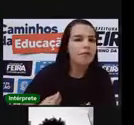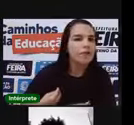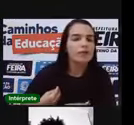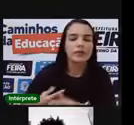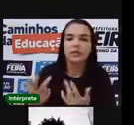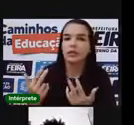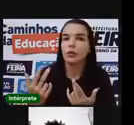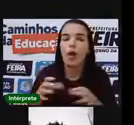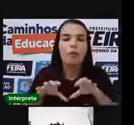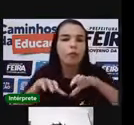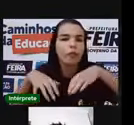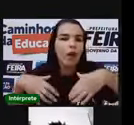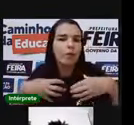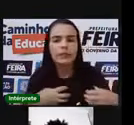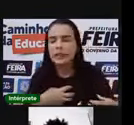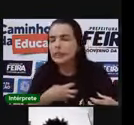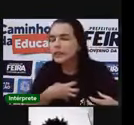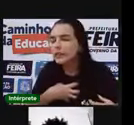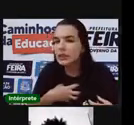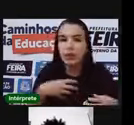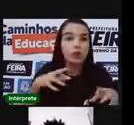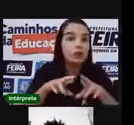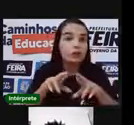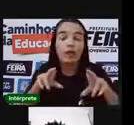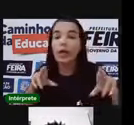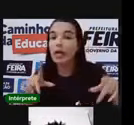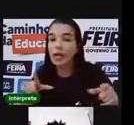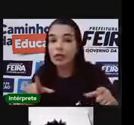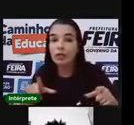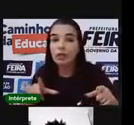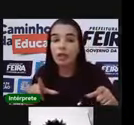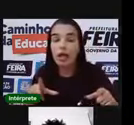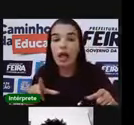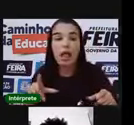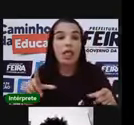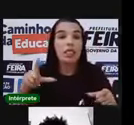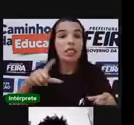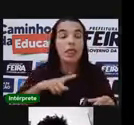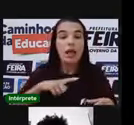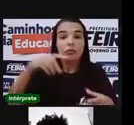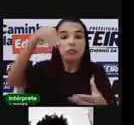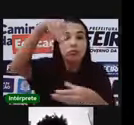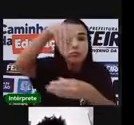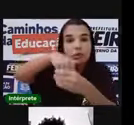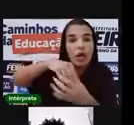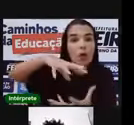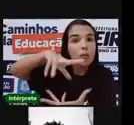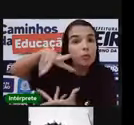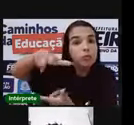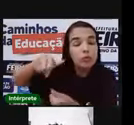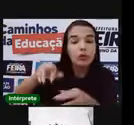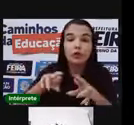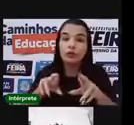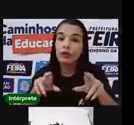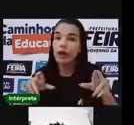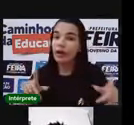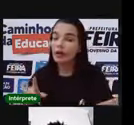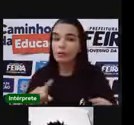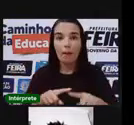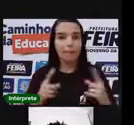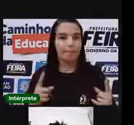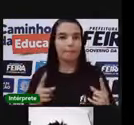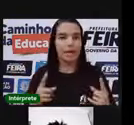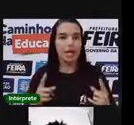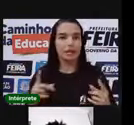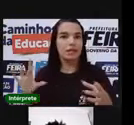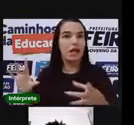diferente do nosso, que pertence ao mundo, não é? Diferente de como a gente pertence, que se